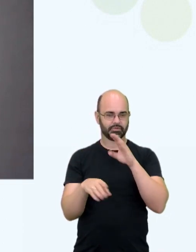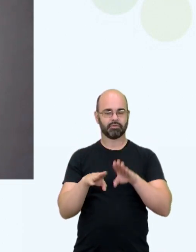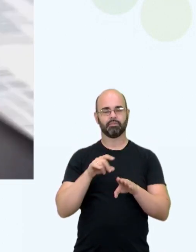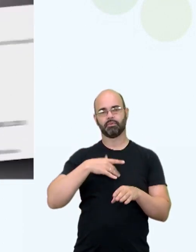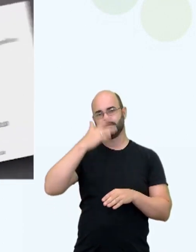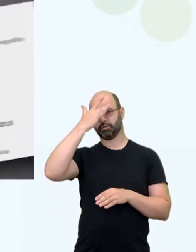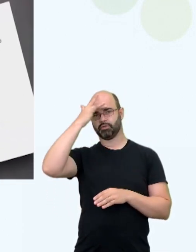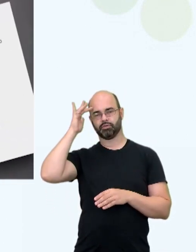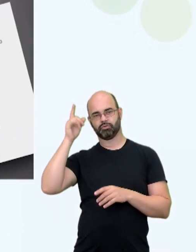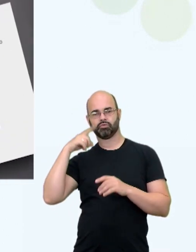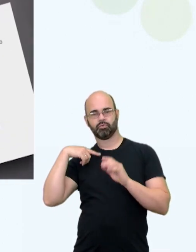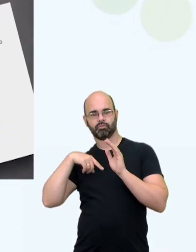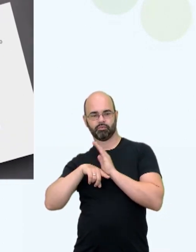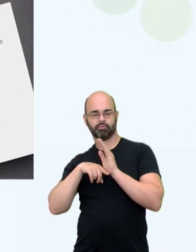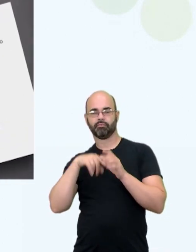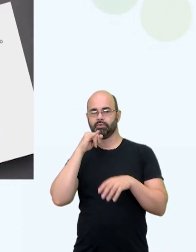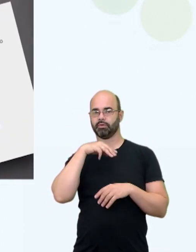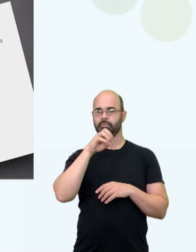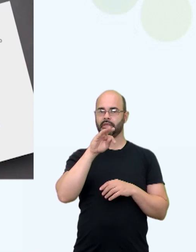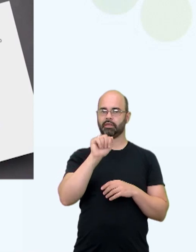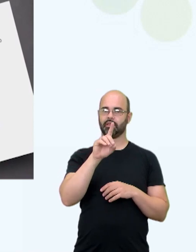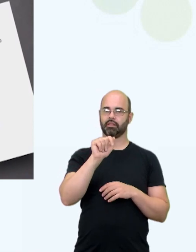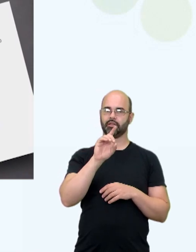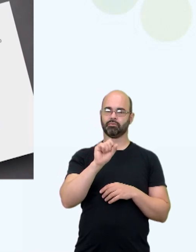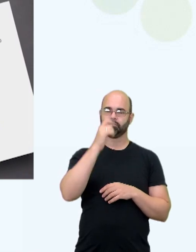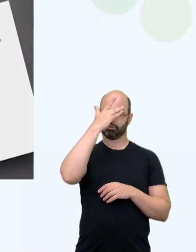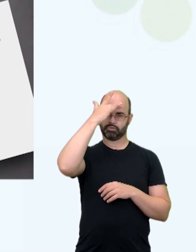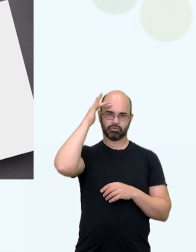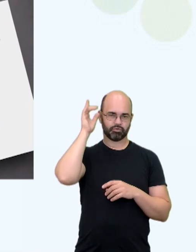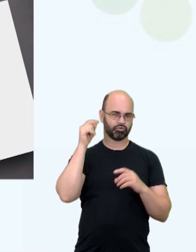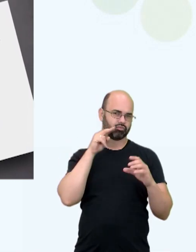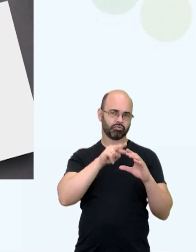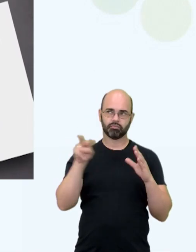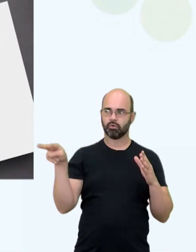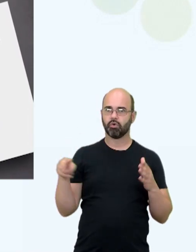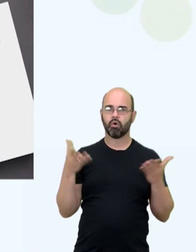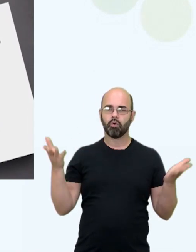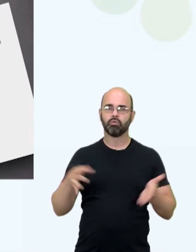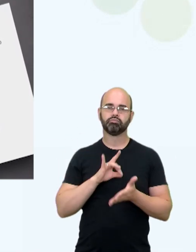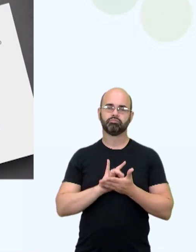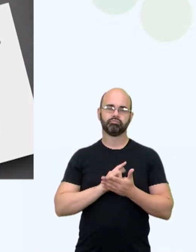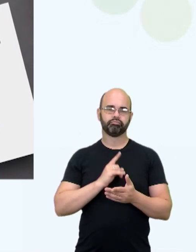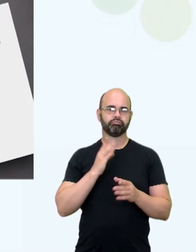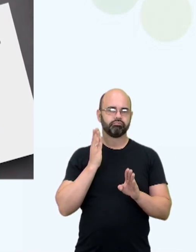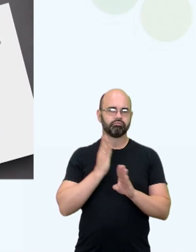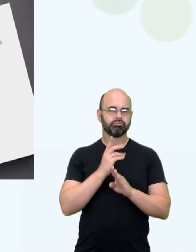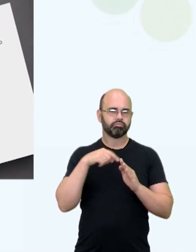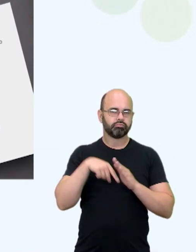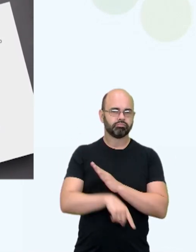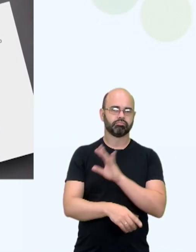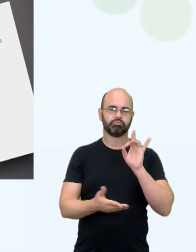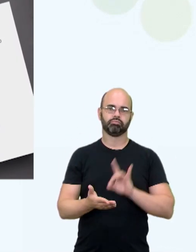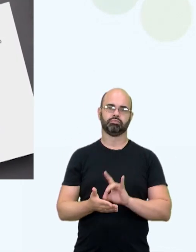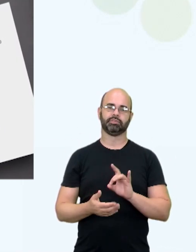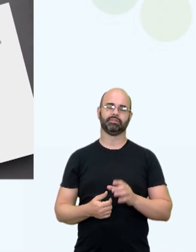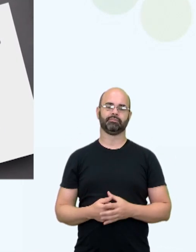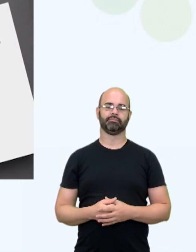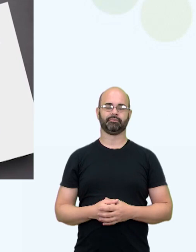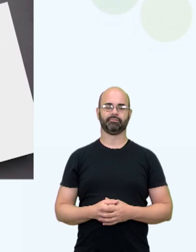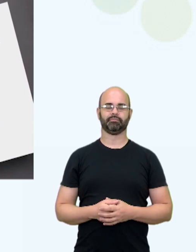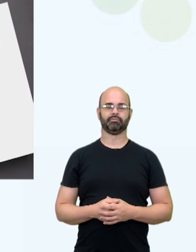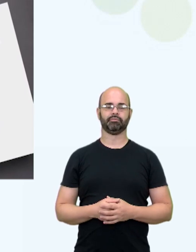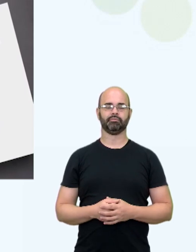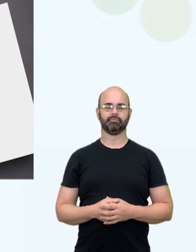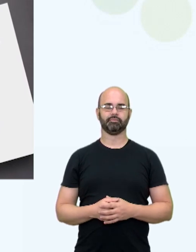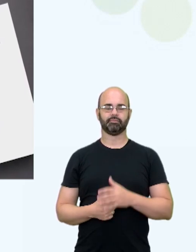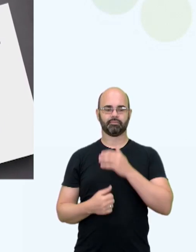os metadados, o estatístico consegue enxergar a realidade com precisão e em profundidade. Sua importância